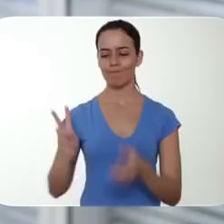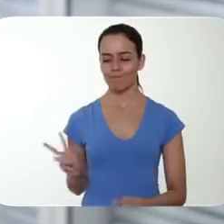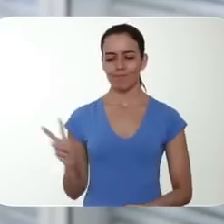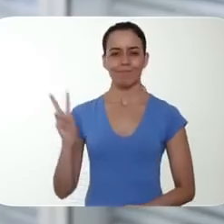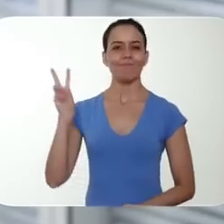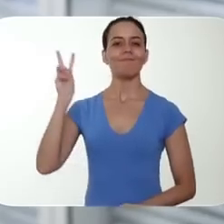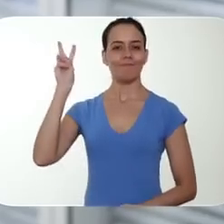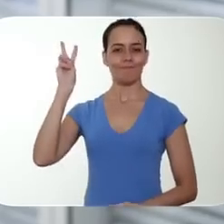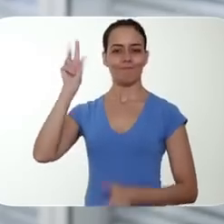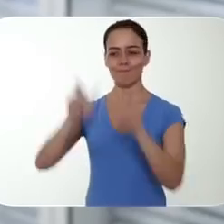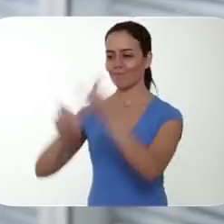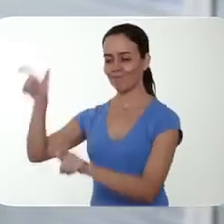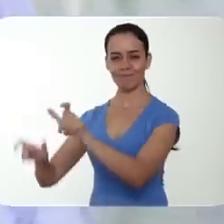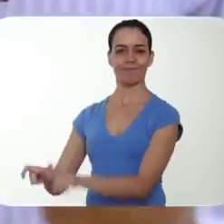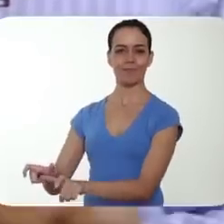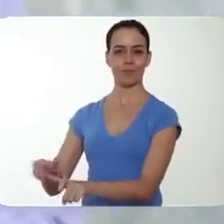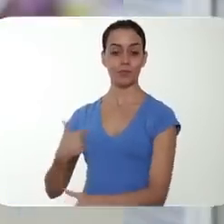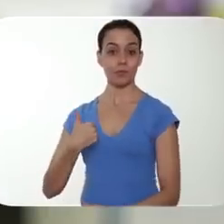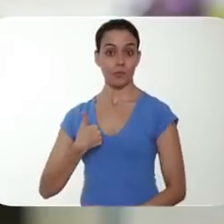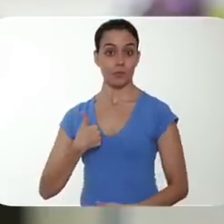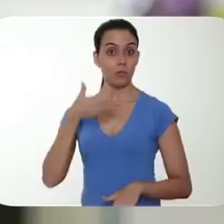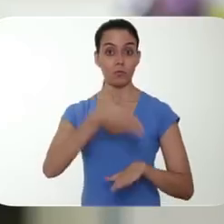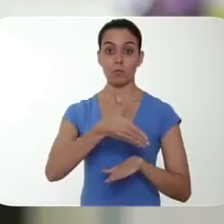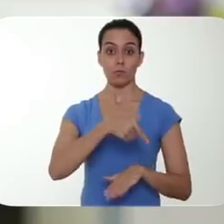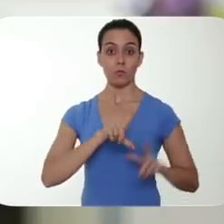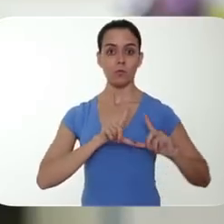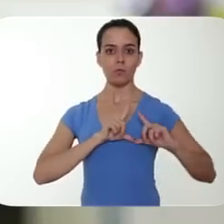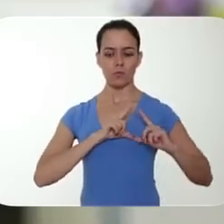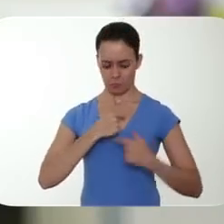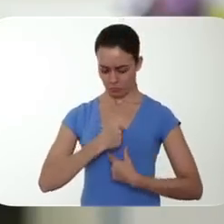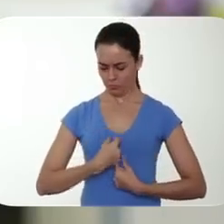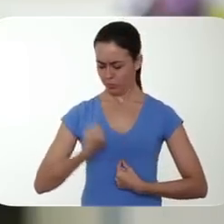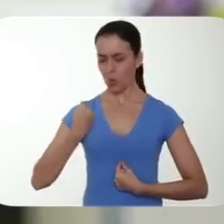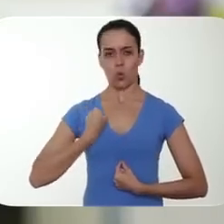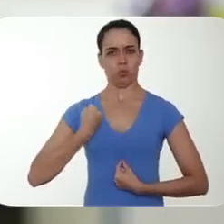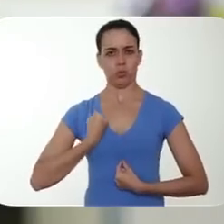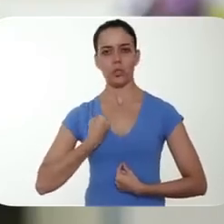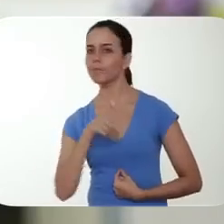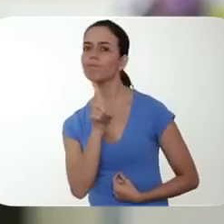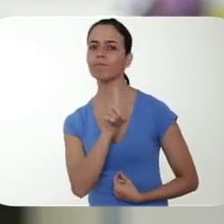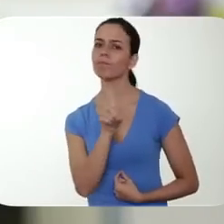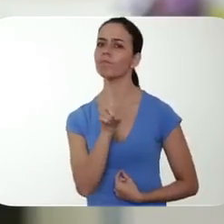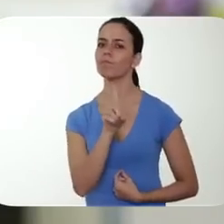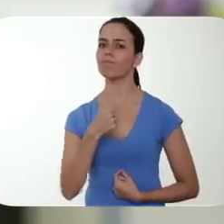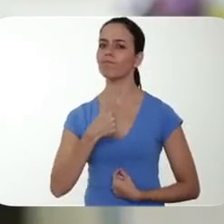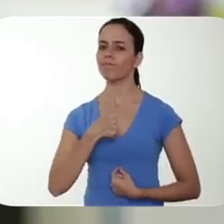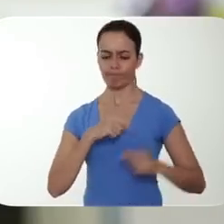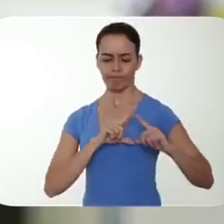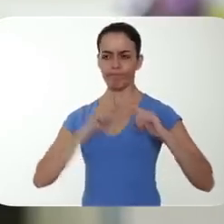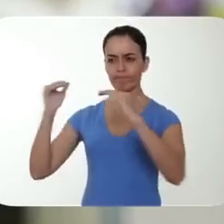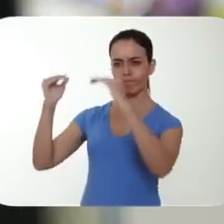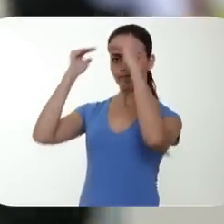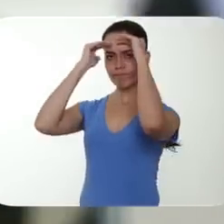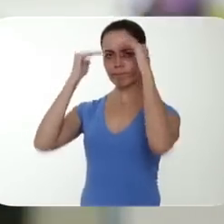Dessa essência, desse clima, desses valores. Eu faço parte de uma organização, não sou mais um número, eu sou uma pessoa que, assim, independente do meu